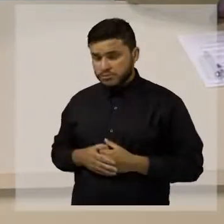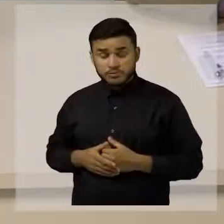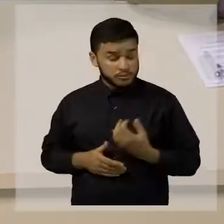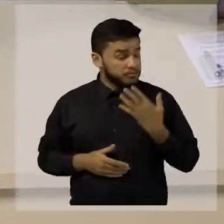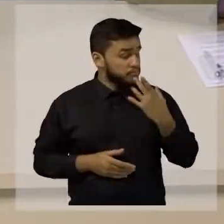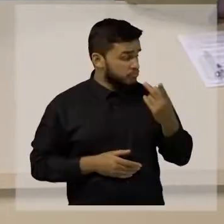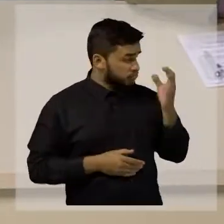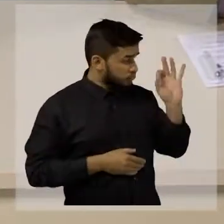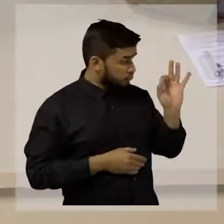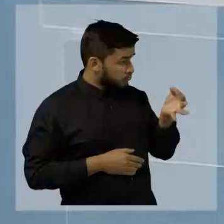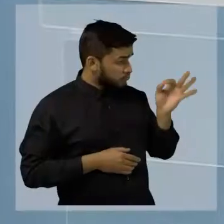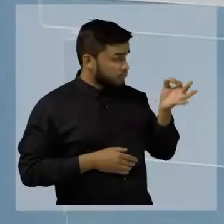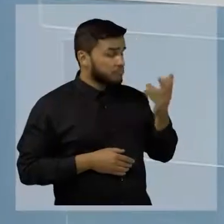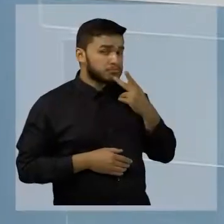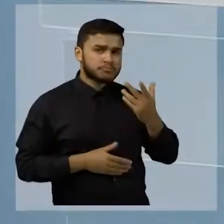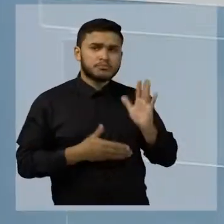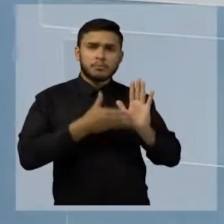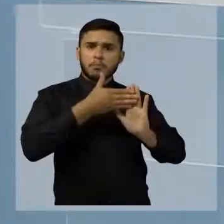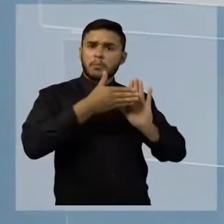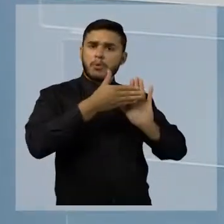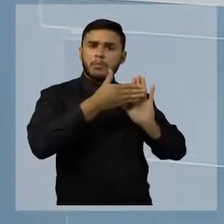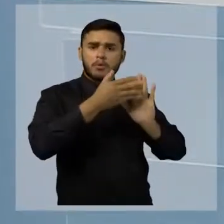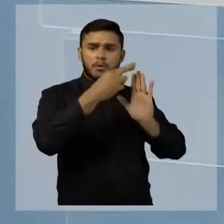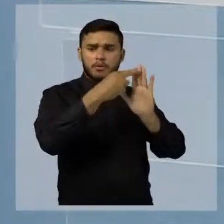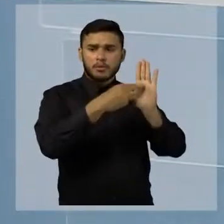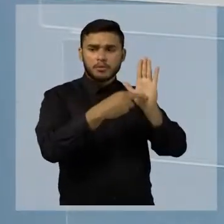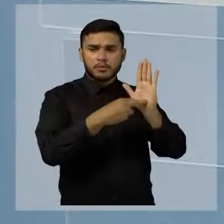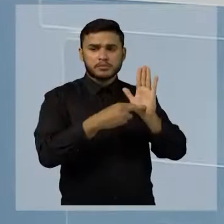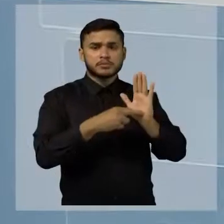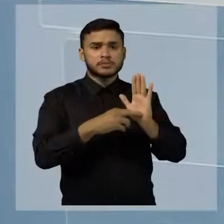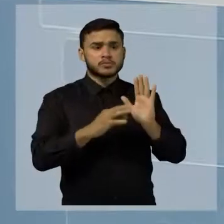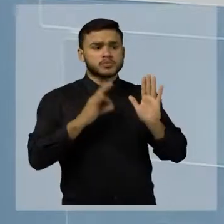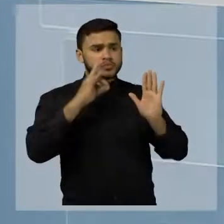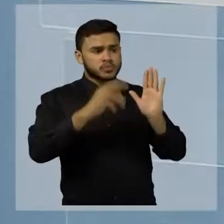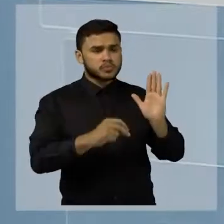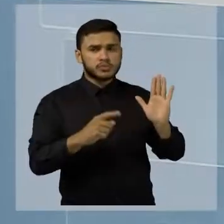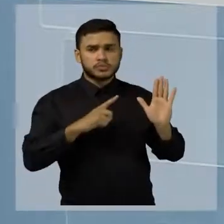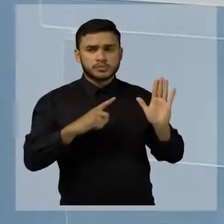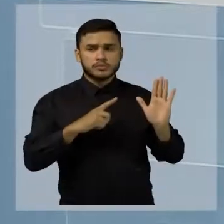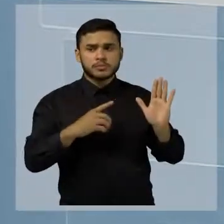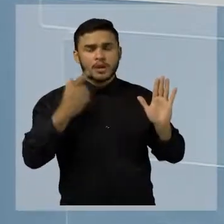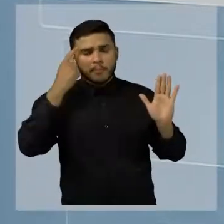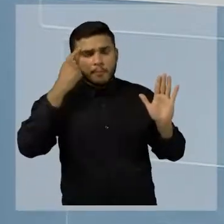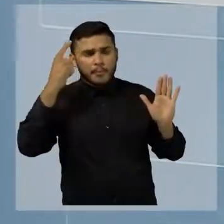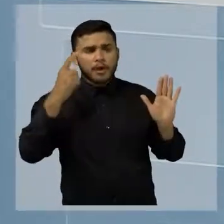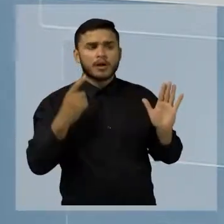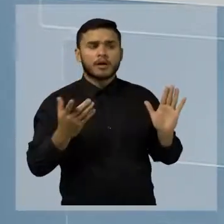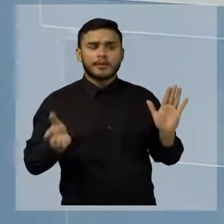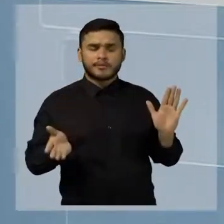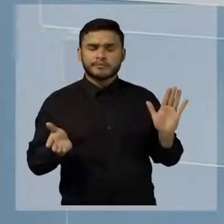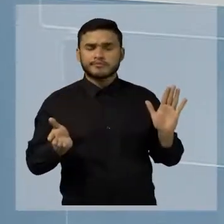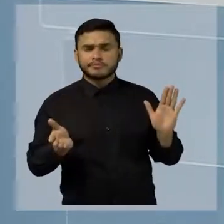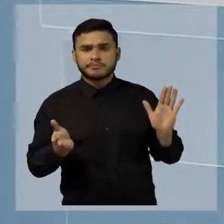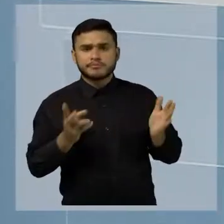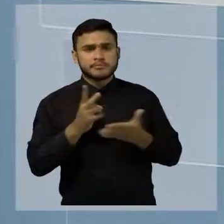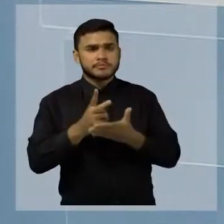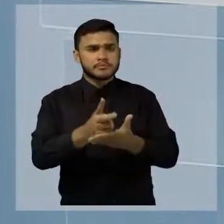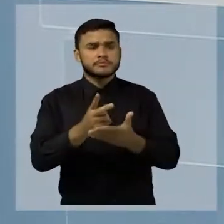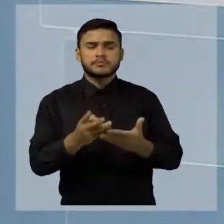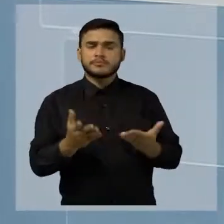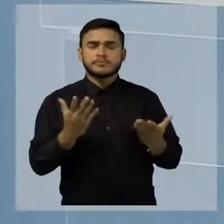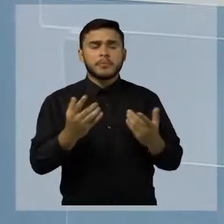a proposta, todo esse debate, a construção das propostas, o poder de convencimento, a busca do convencimento